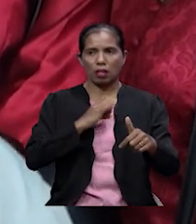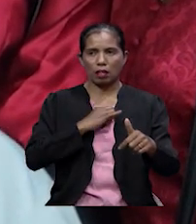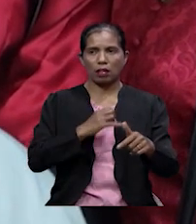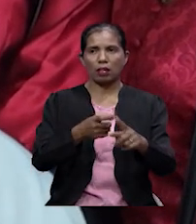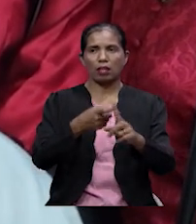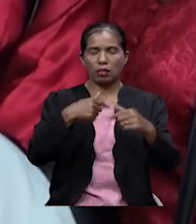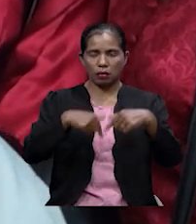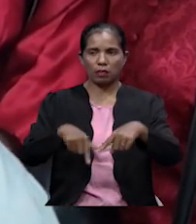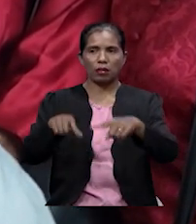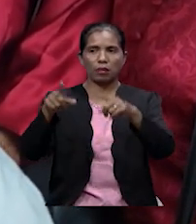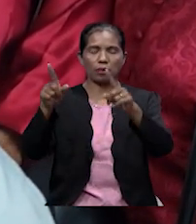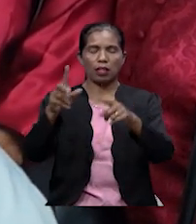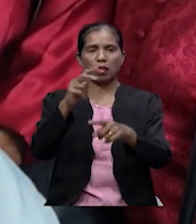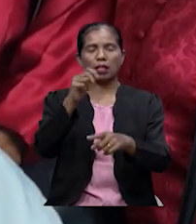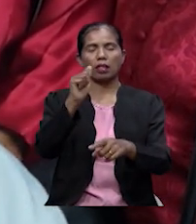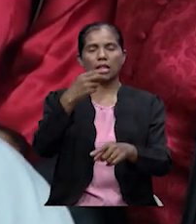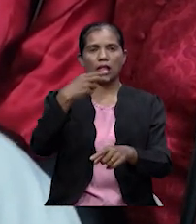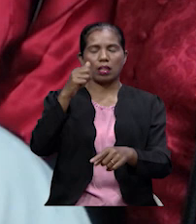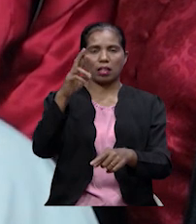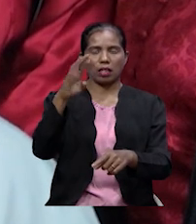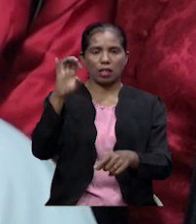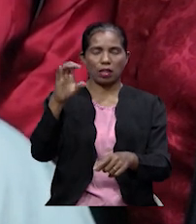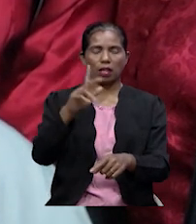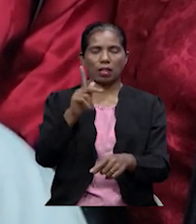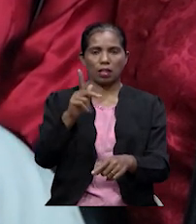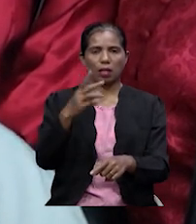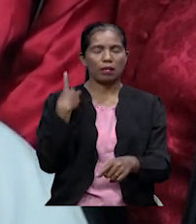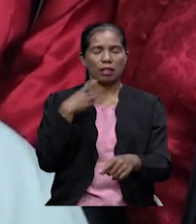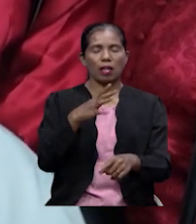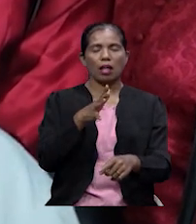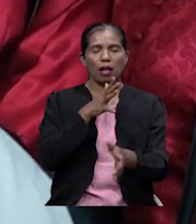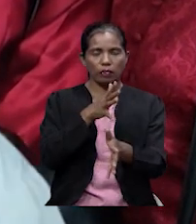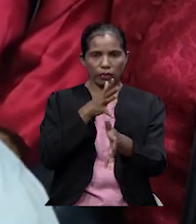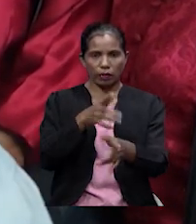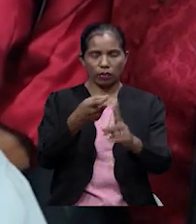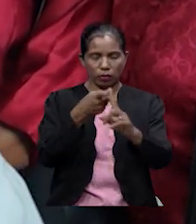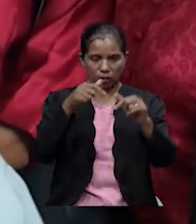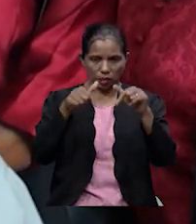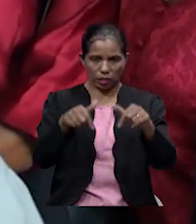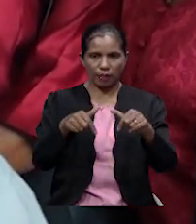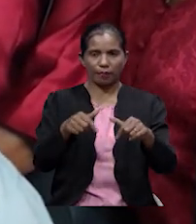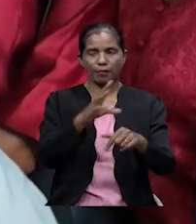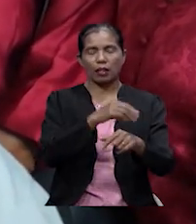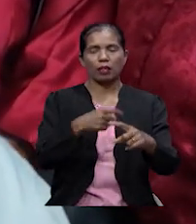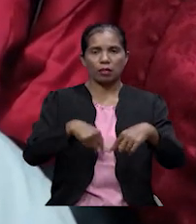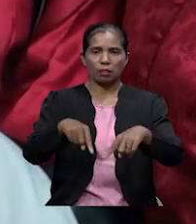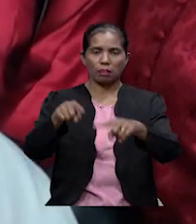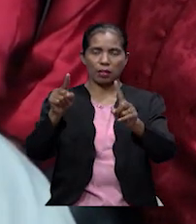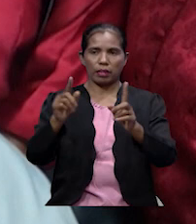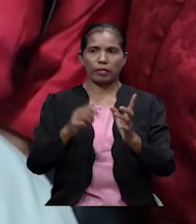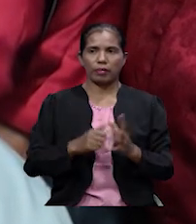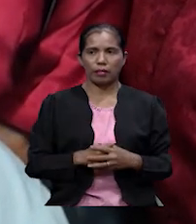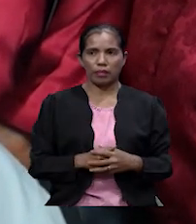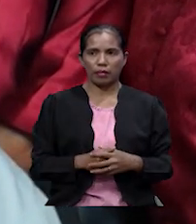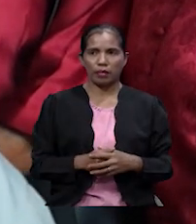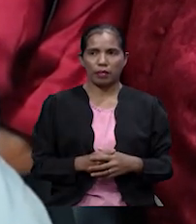ba nahareka da mi abo fetne usine usine ne ma mahela iha ma kaho dupa usine ba